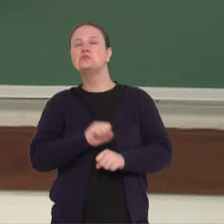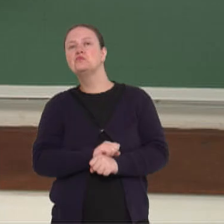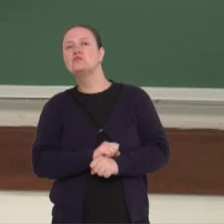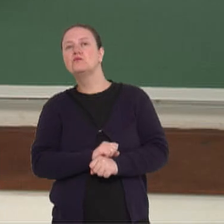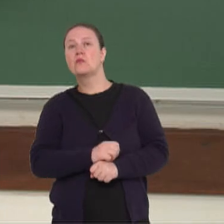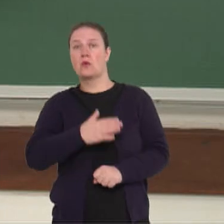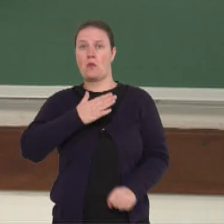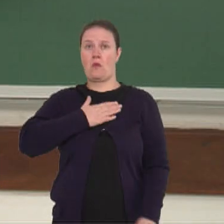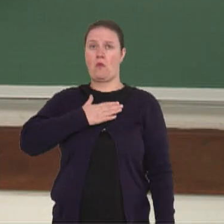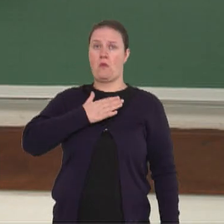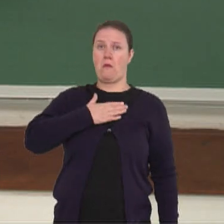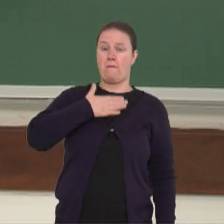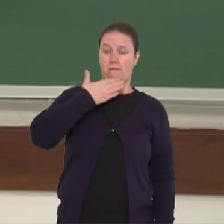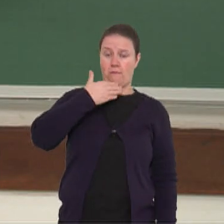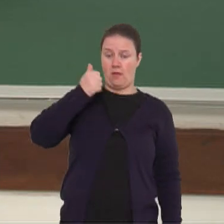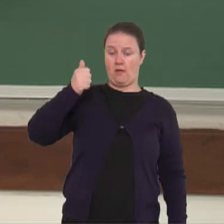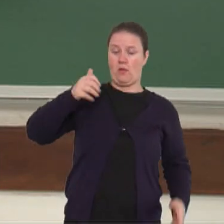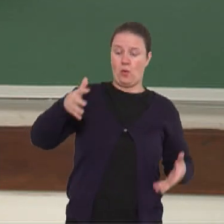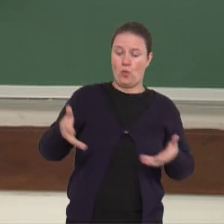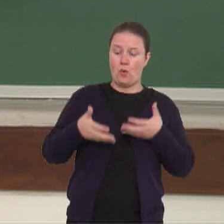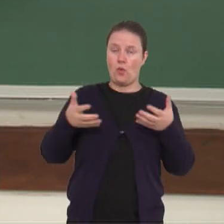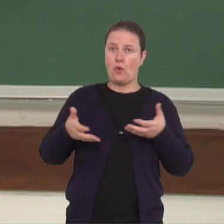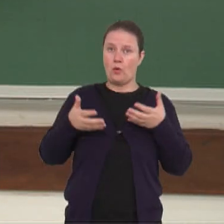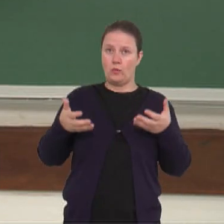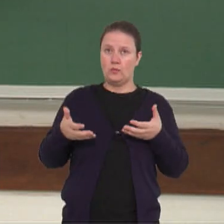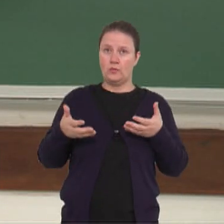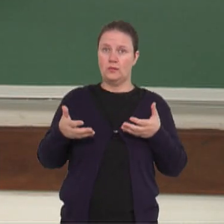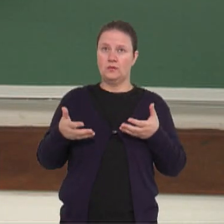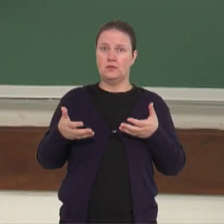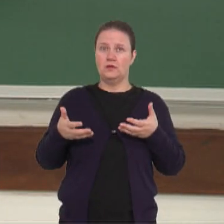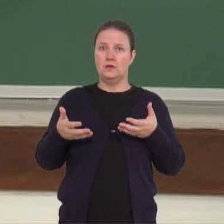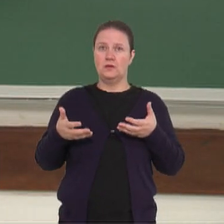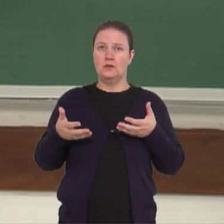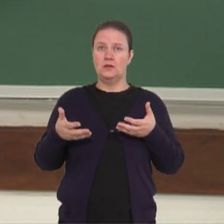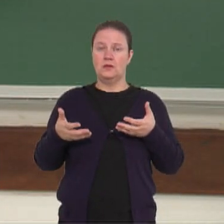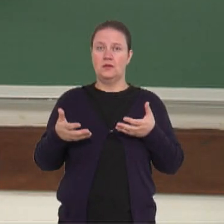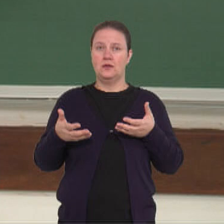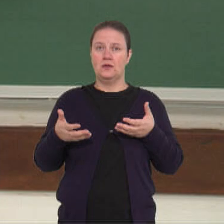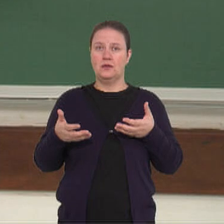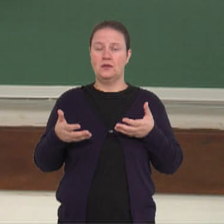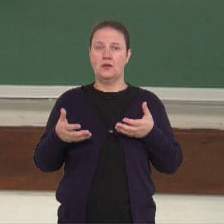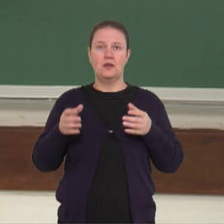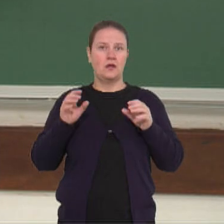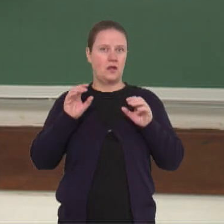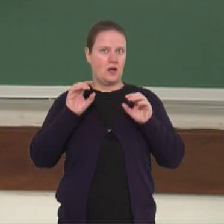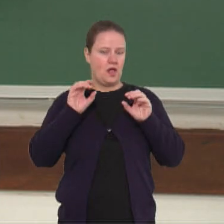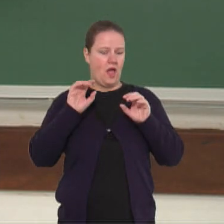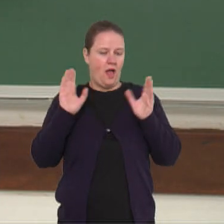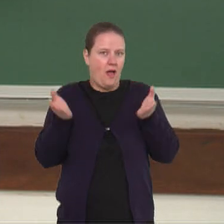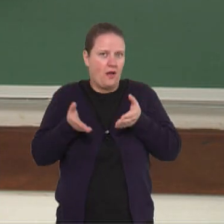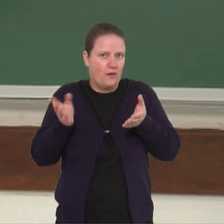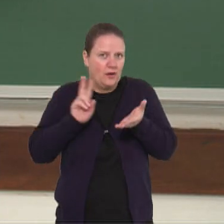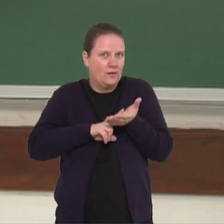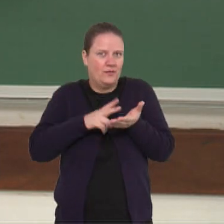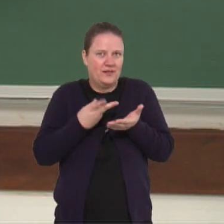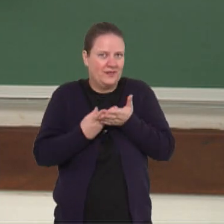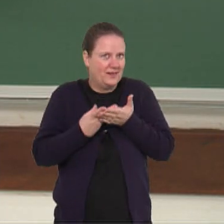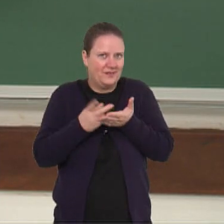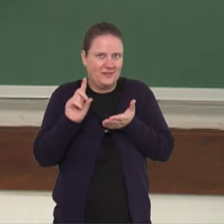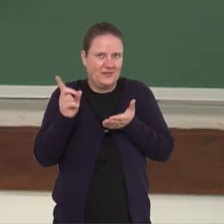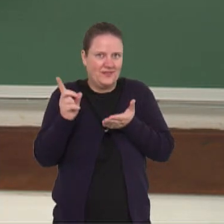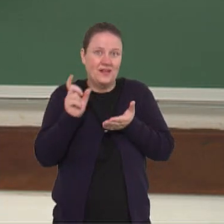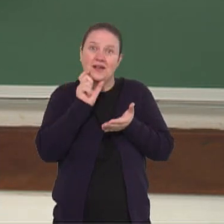Meu favorito vegetal é pudim. Eu só não vou traduzir agora, que a gente tem um exercício sobre essa palavrinha,